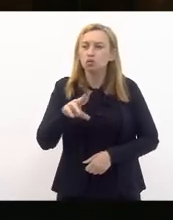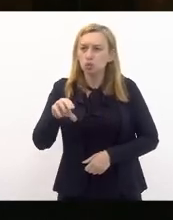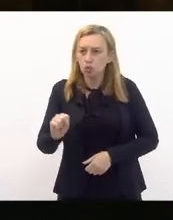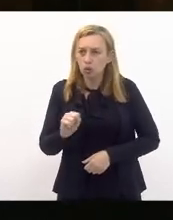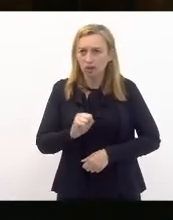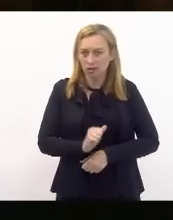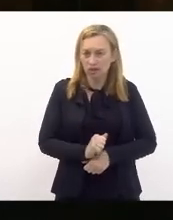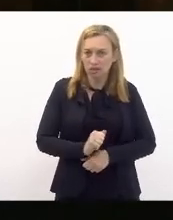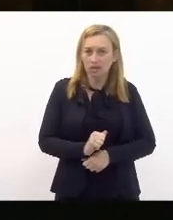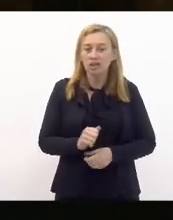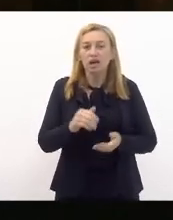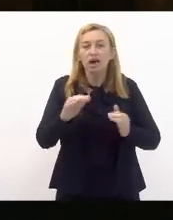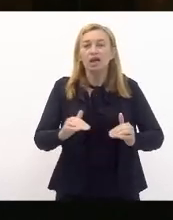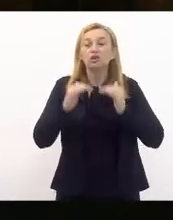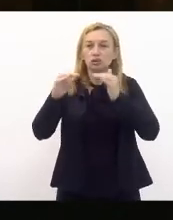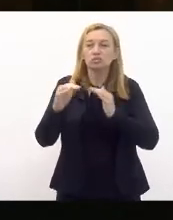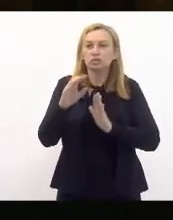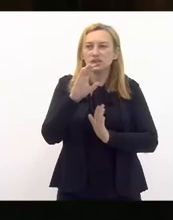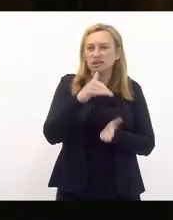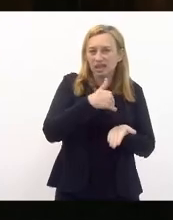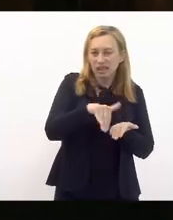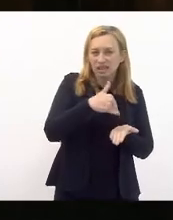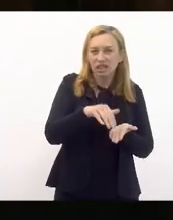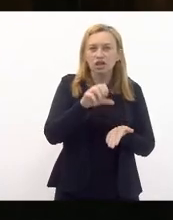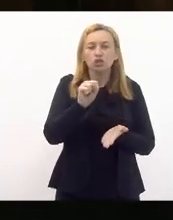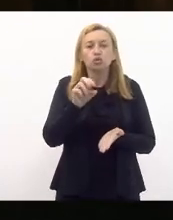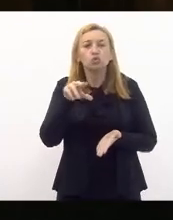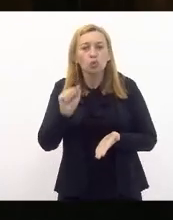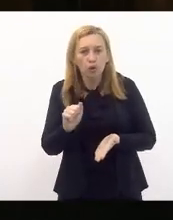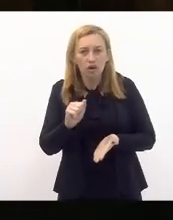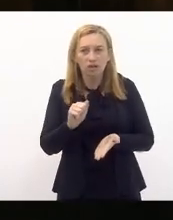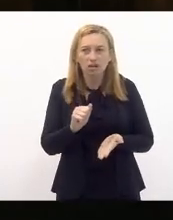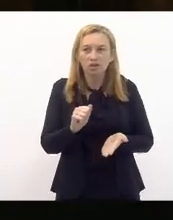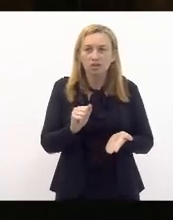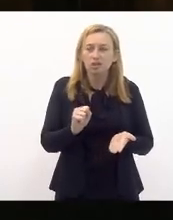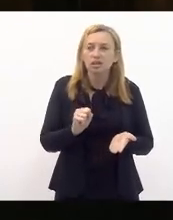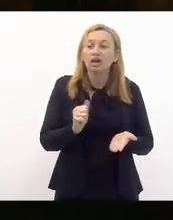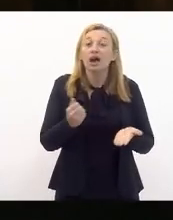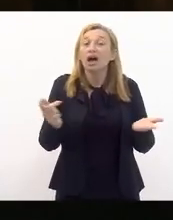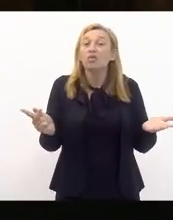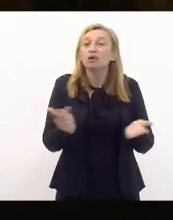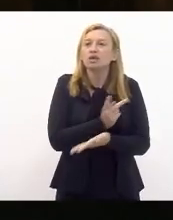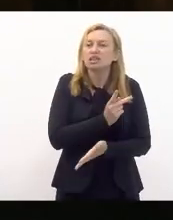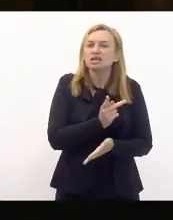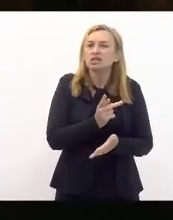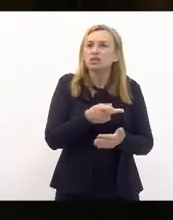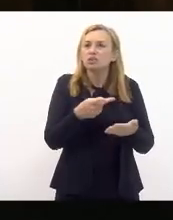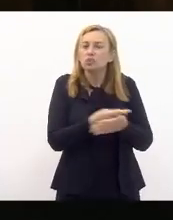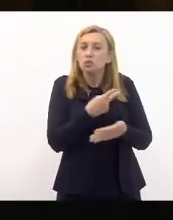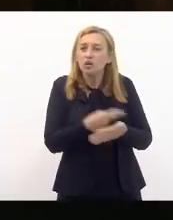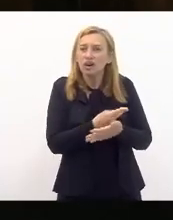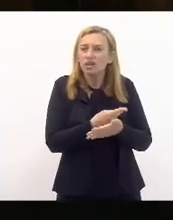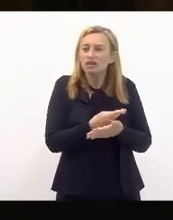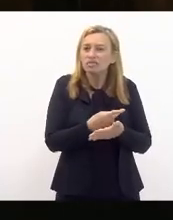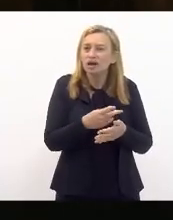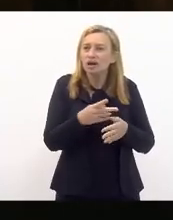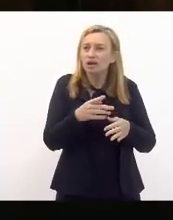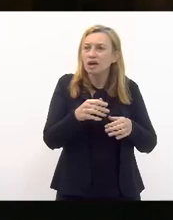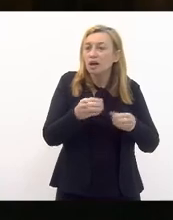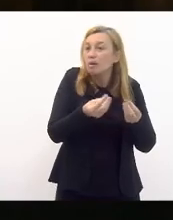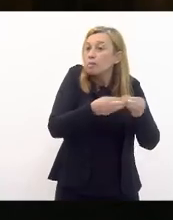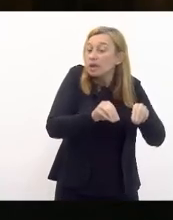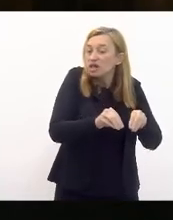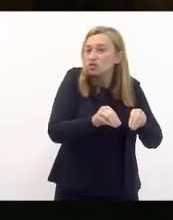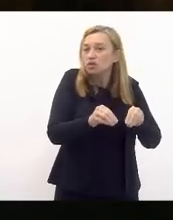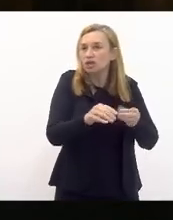a subsecretaria que está o suas está ocorrendo um desmonte que vai acabar em viabilizando